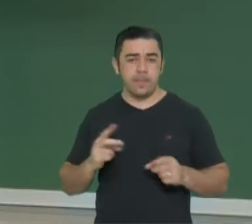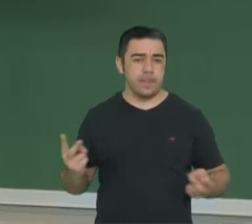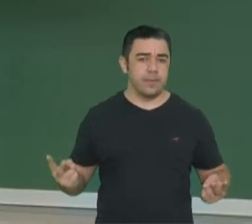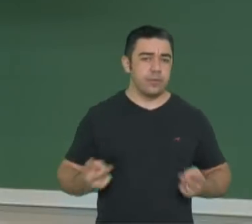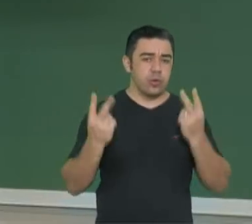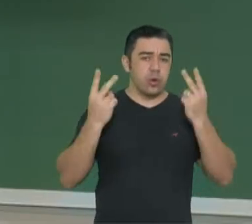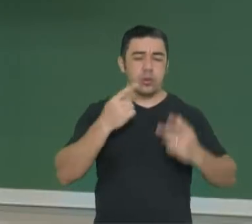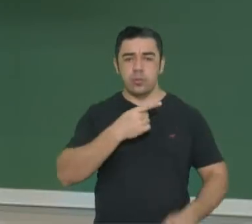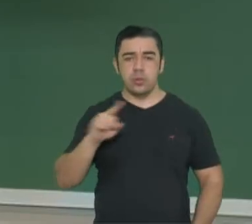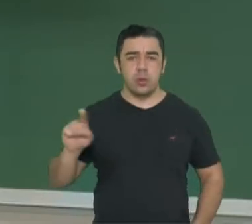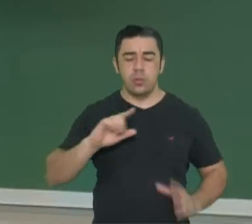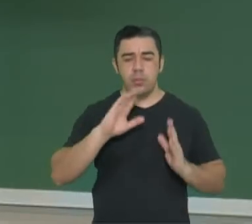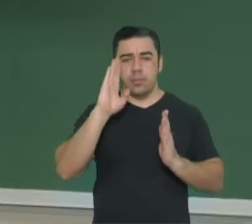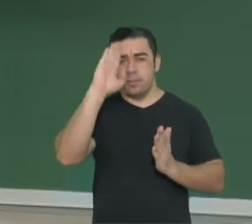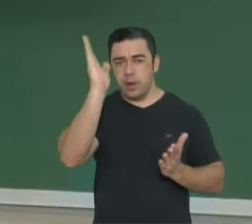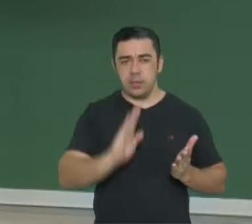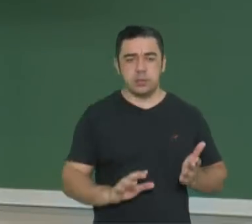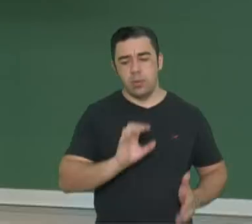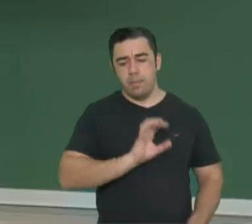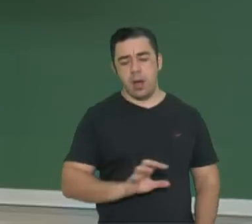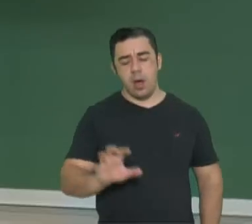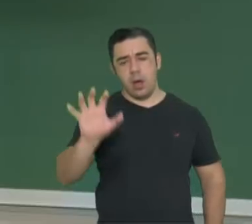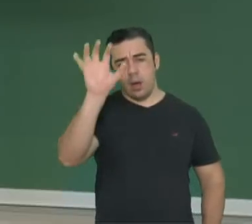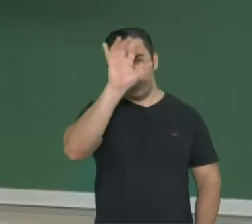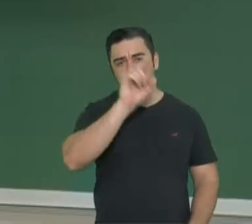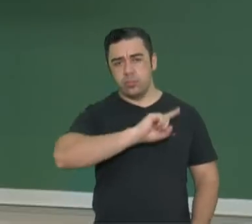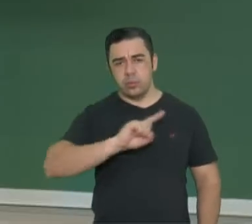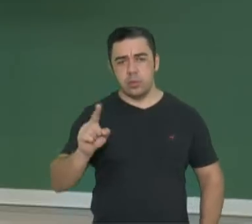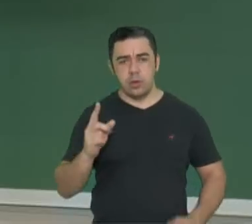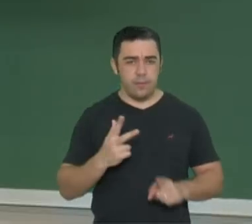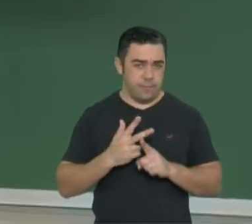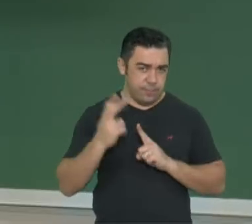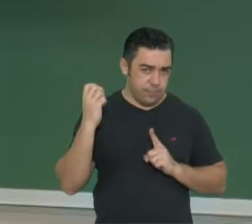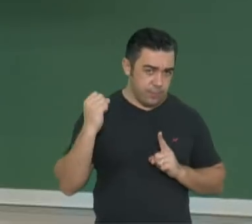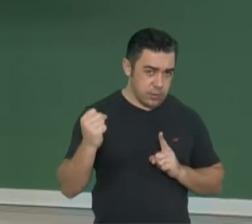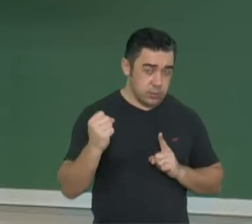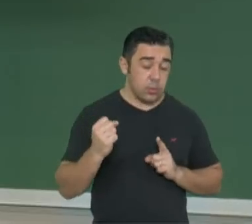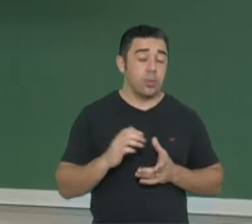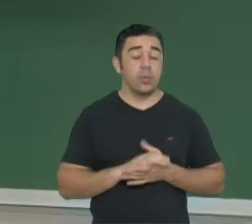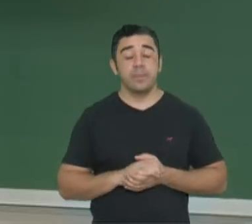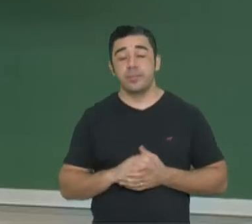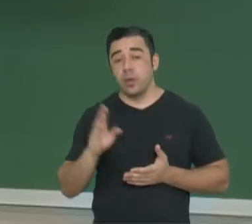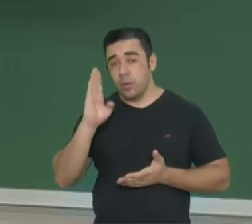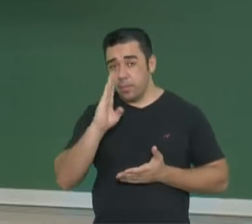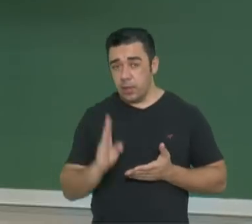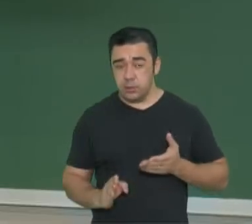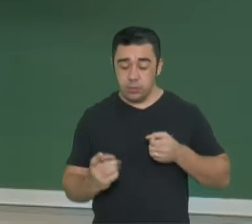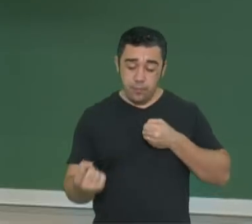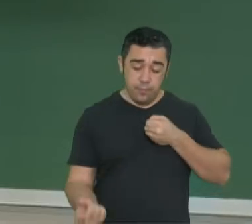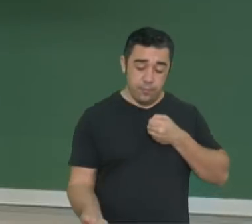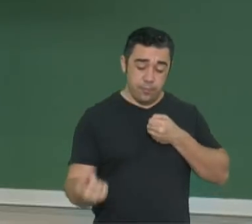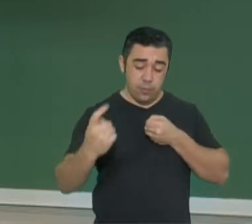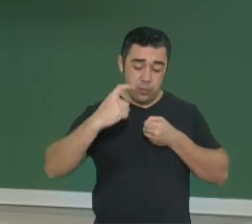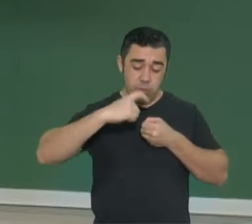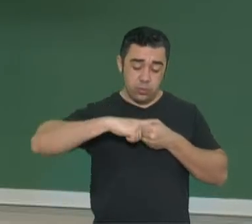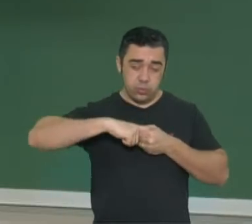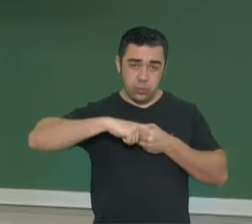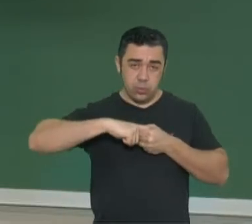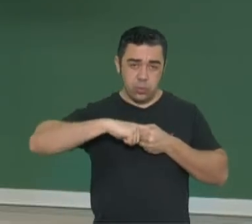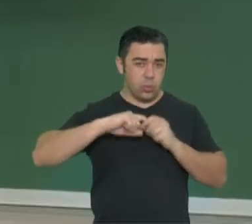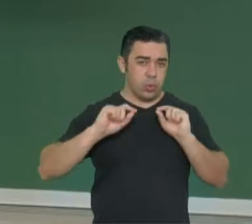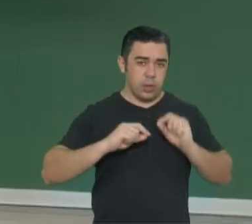não em todo o Brasil, em todos os estados. O não foi grande vencedor. O Brasil voltava, então, a ser